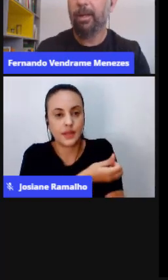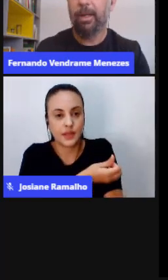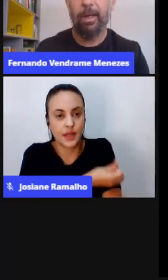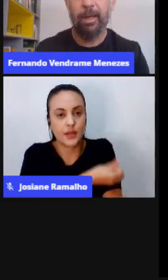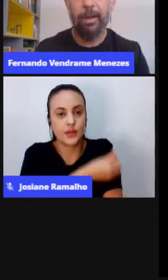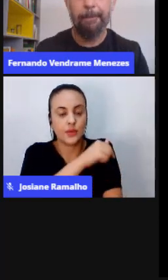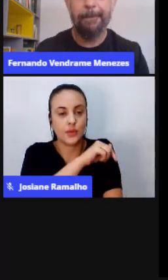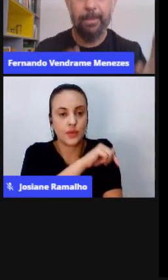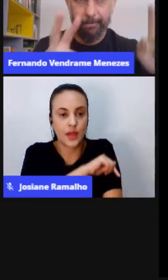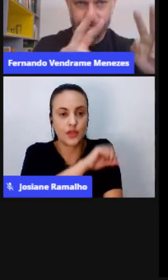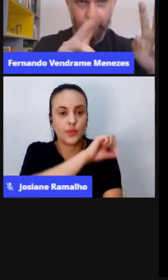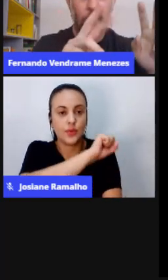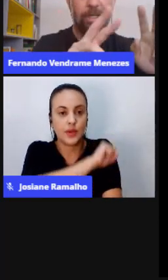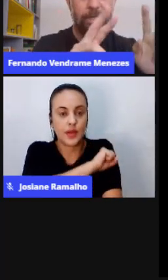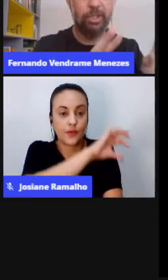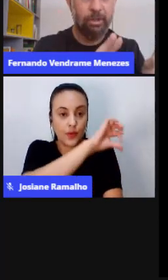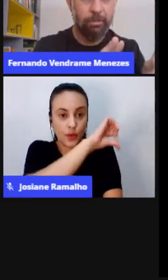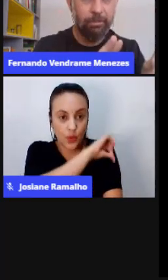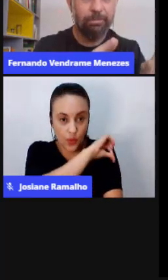vão